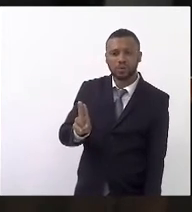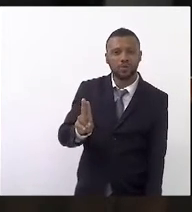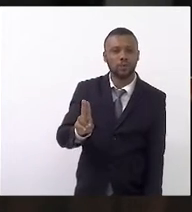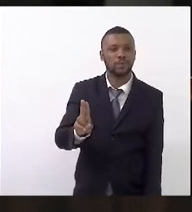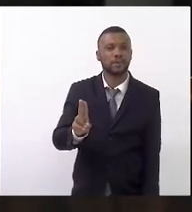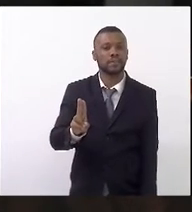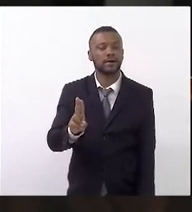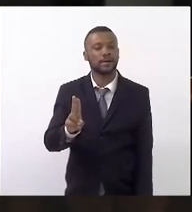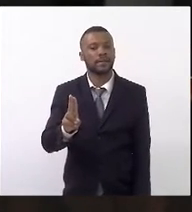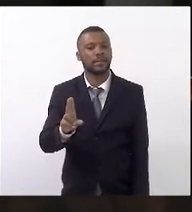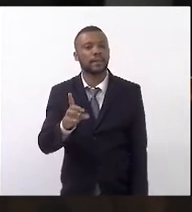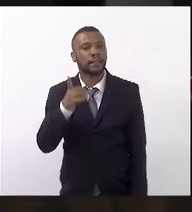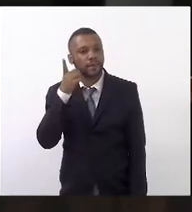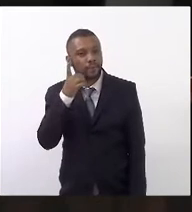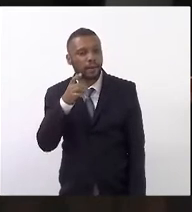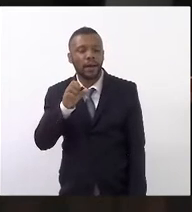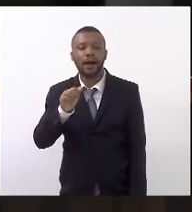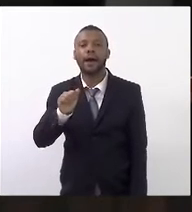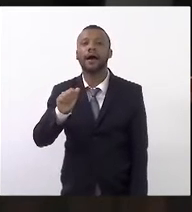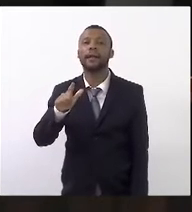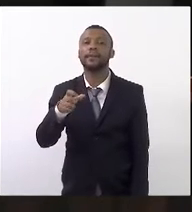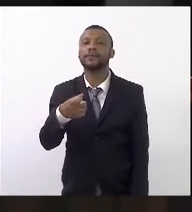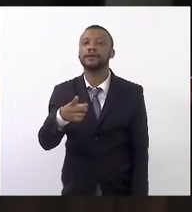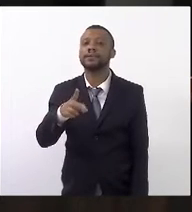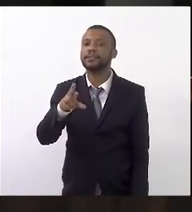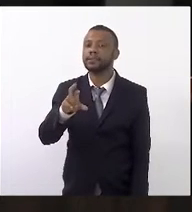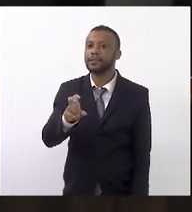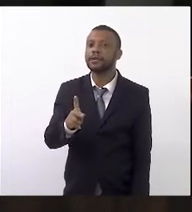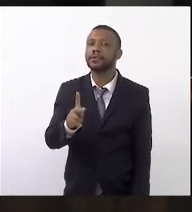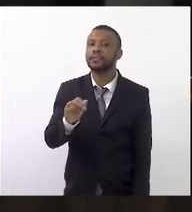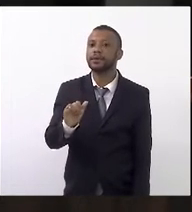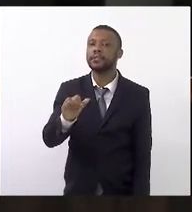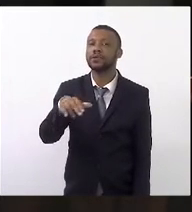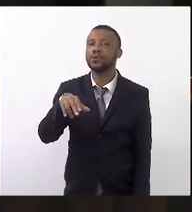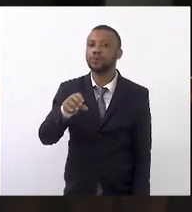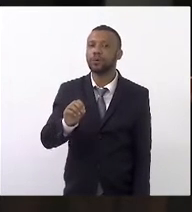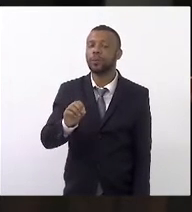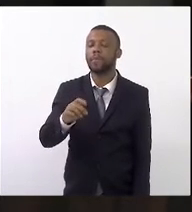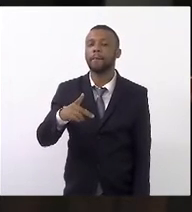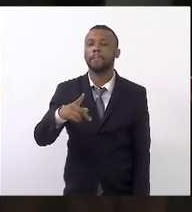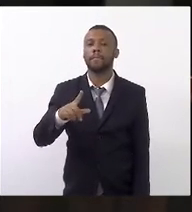Deputado Alexandre Knoploch. Deputado